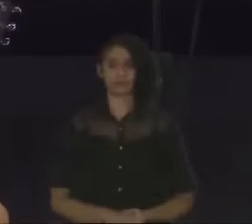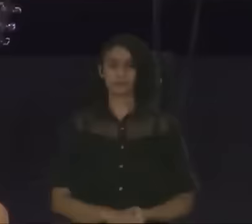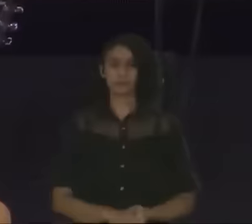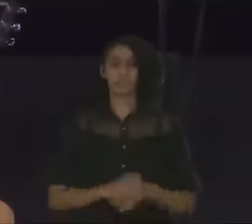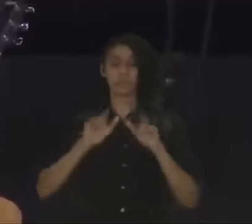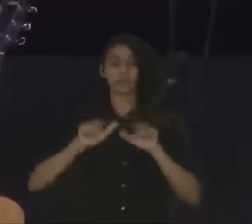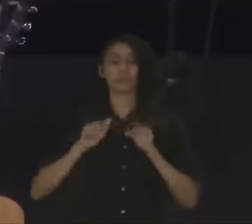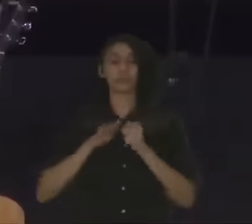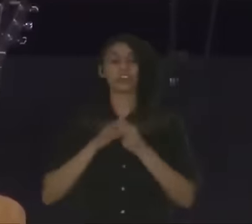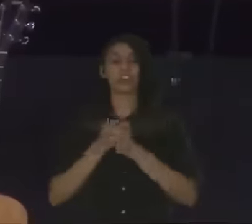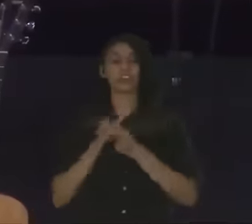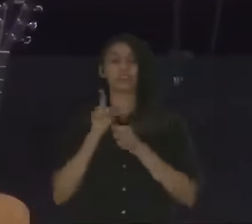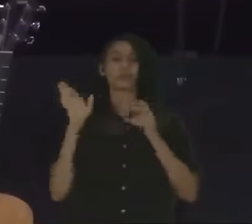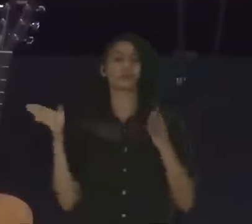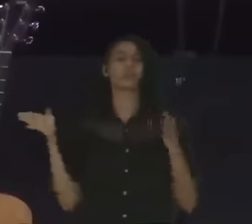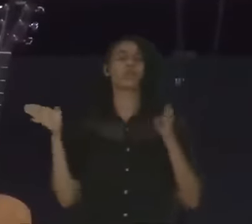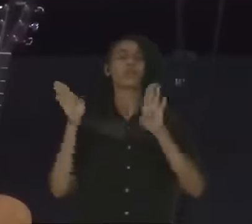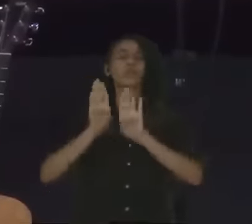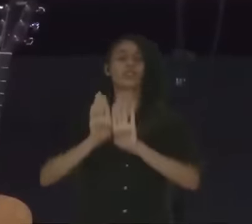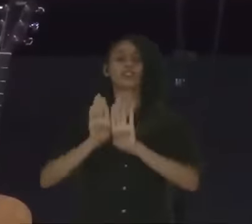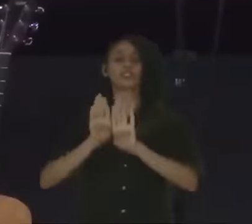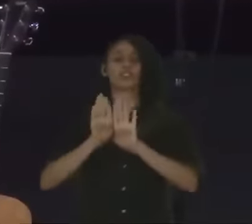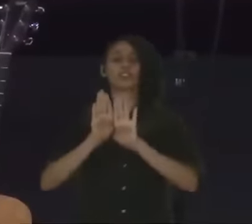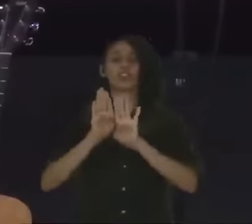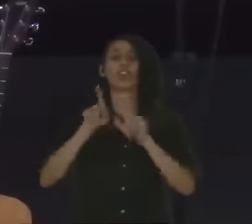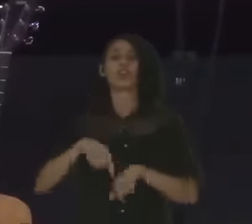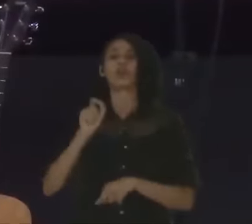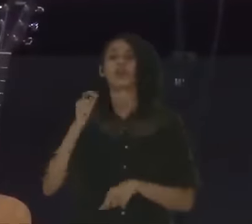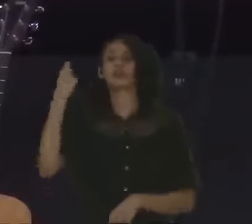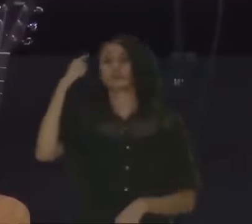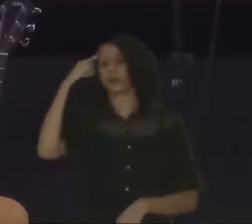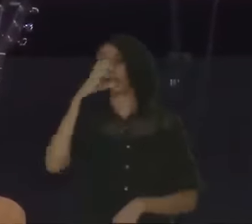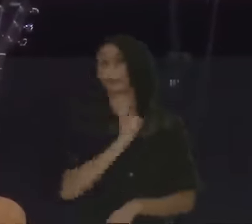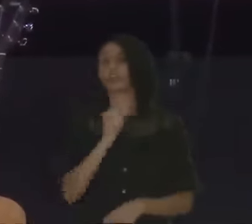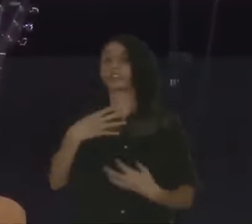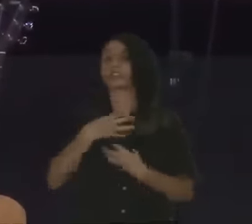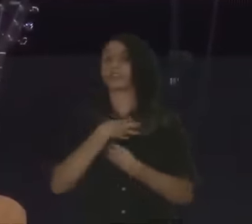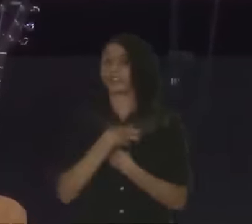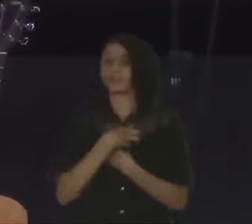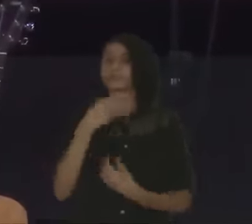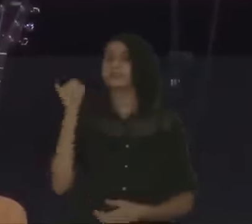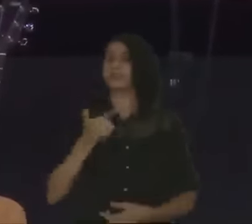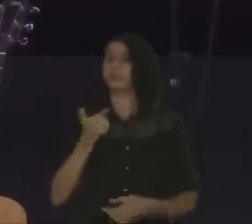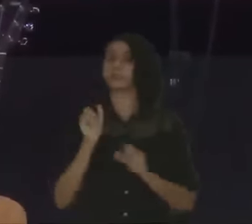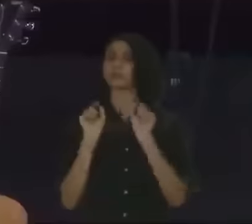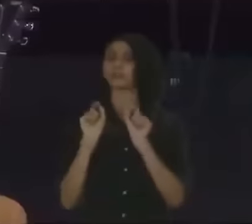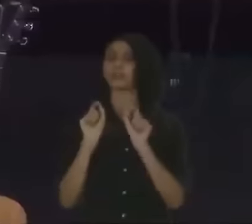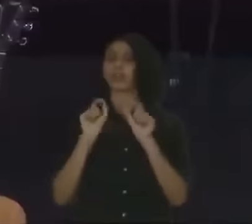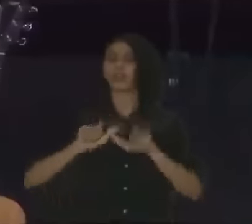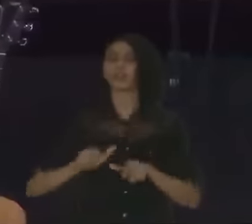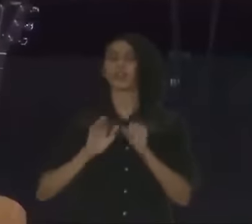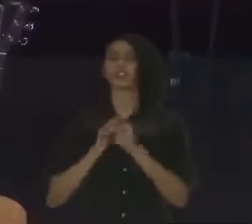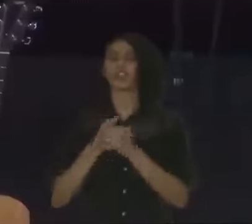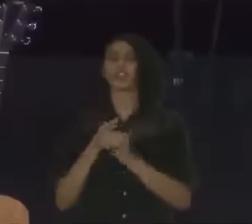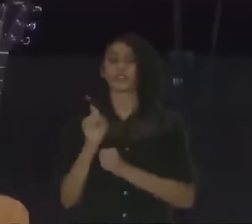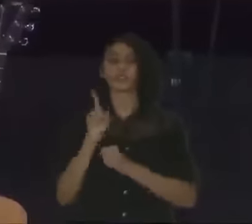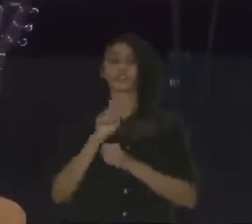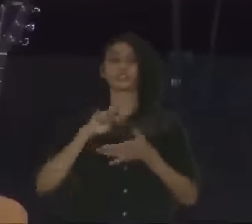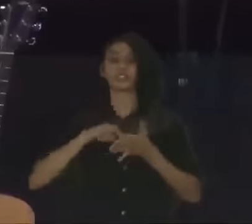Lugar Secreto não se fecha é sobre discernimento sensibilidade segundo lugar lugar secreto não é sobre